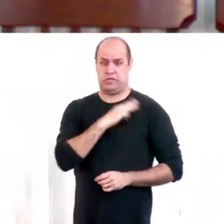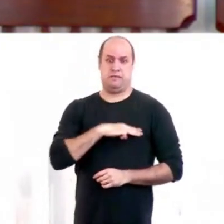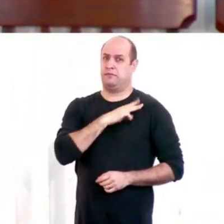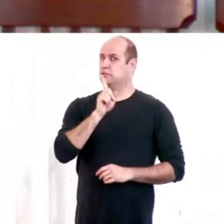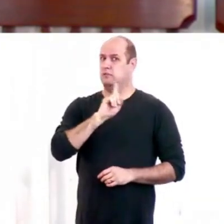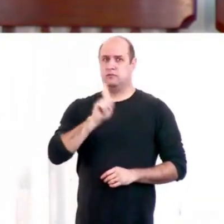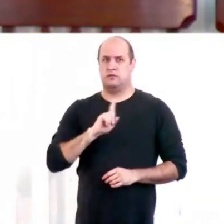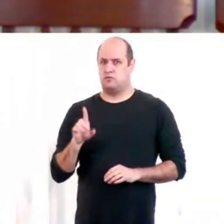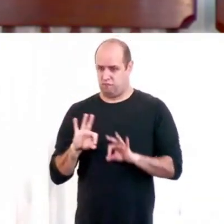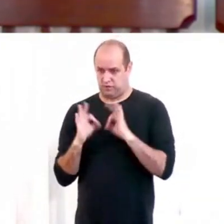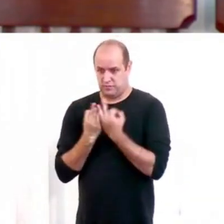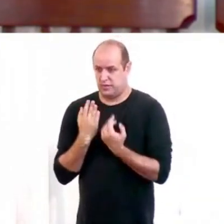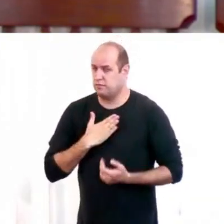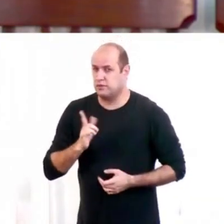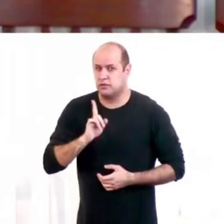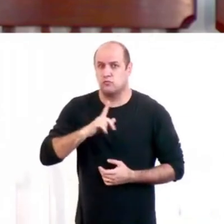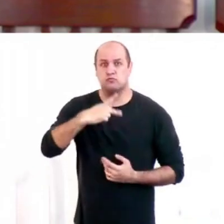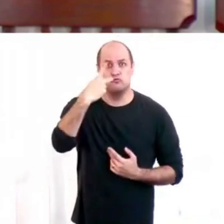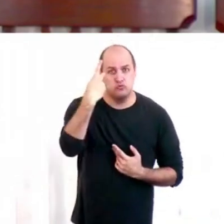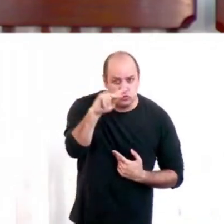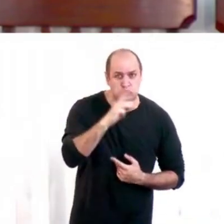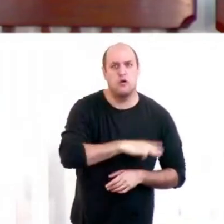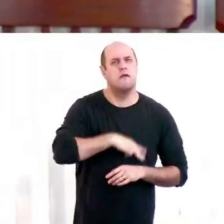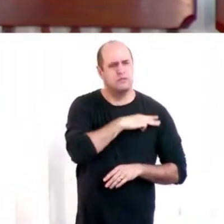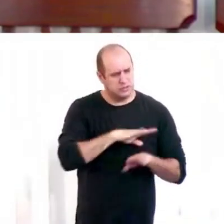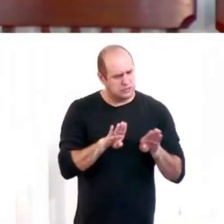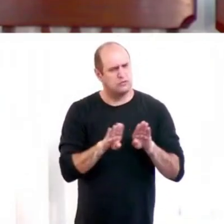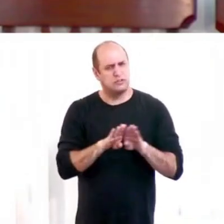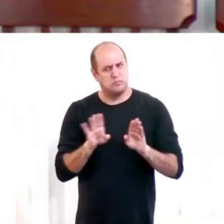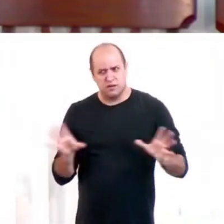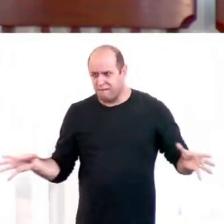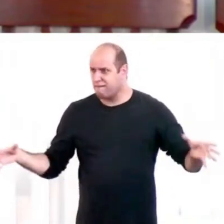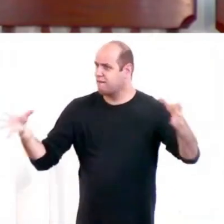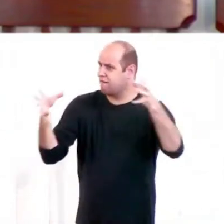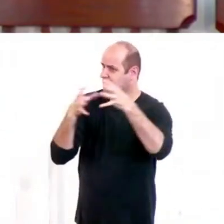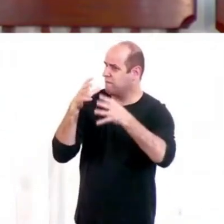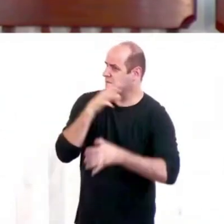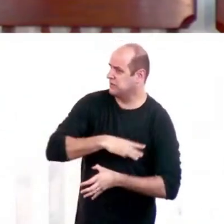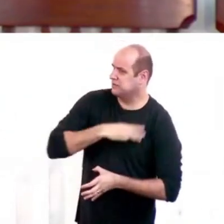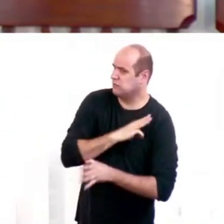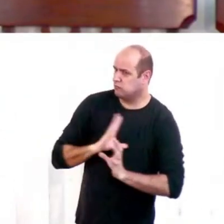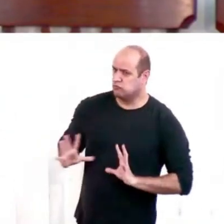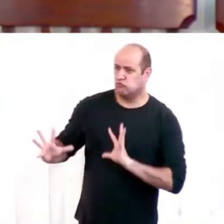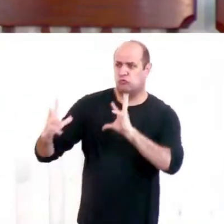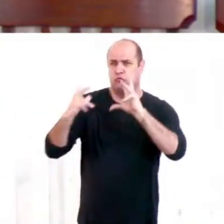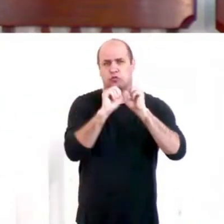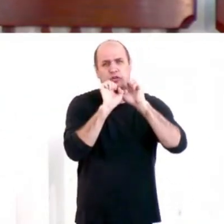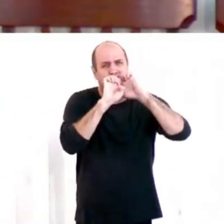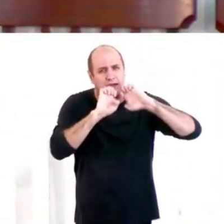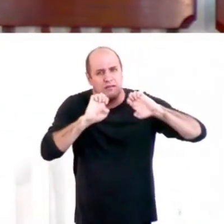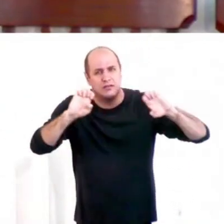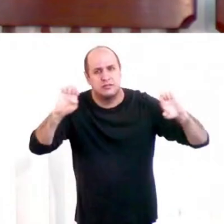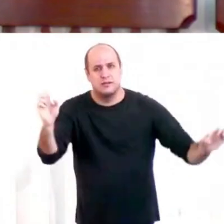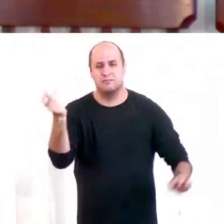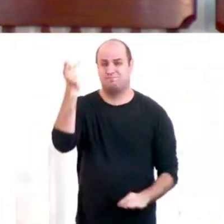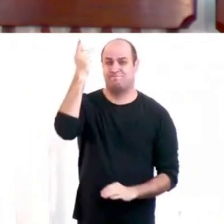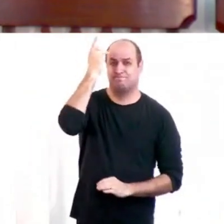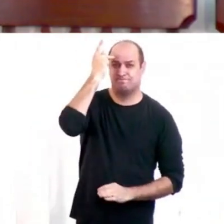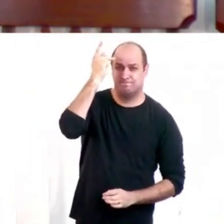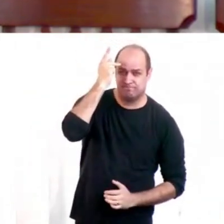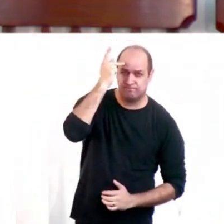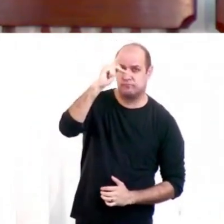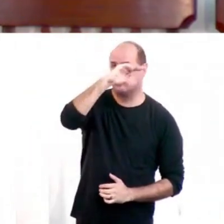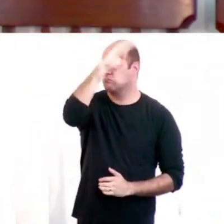meus filhos, da sua missão, da grande comissão de evangelizar São Paulo,